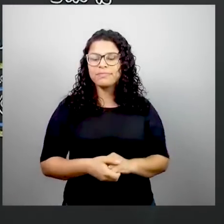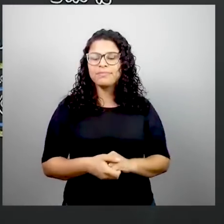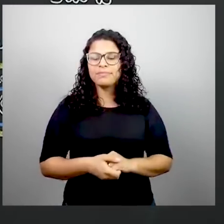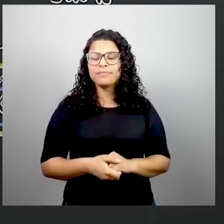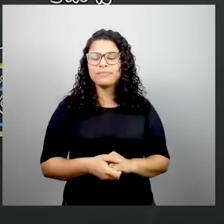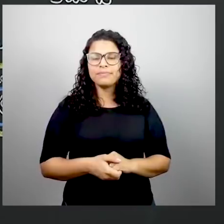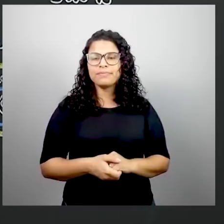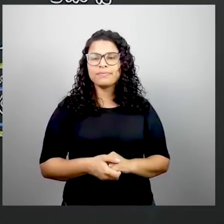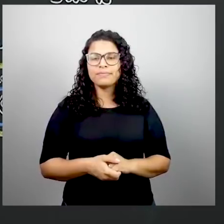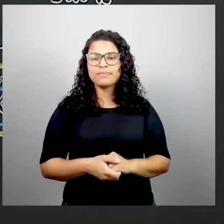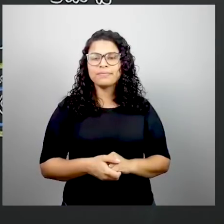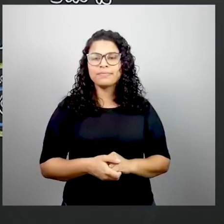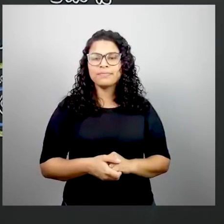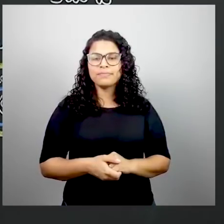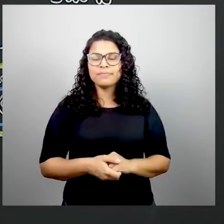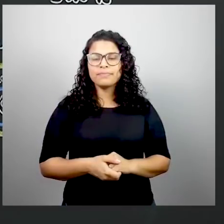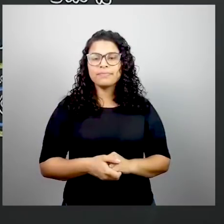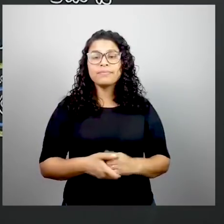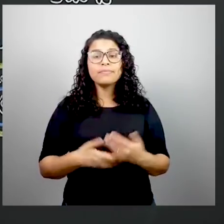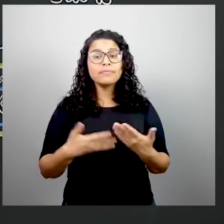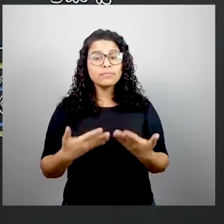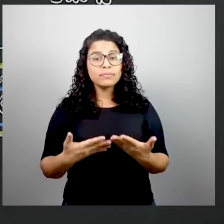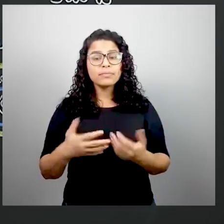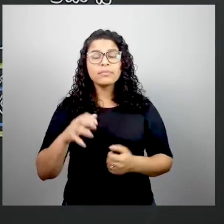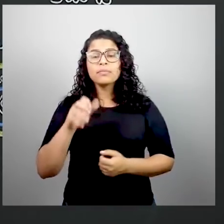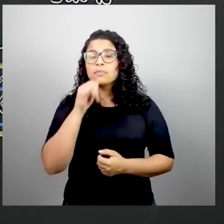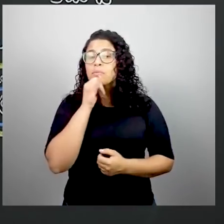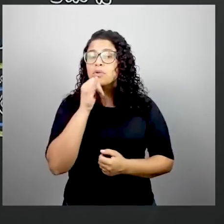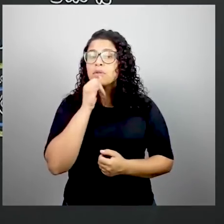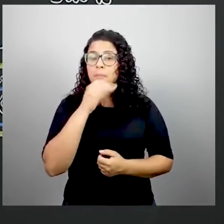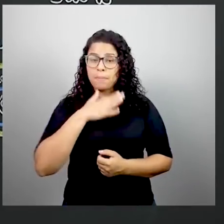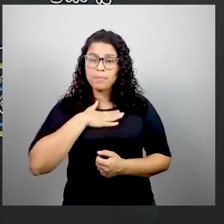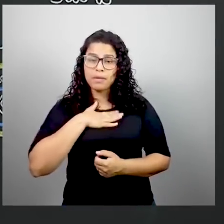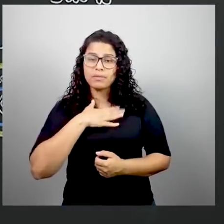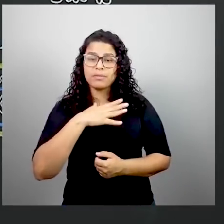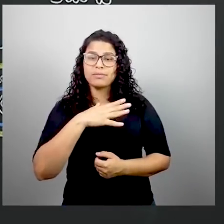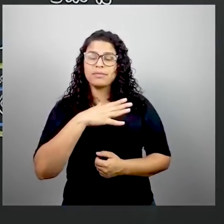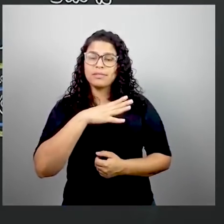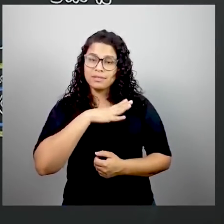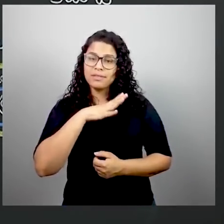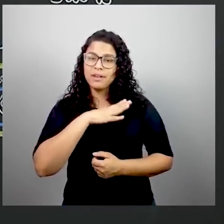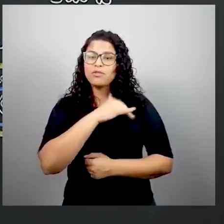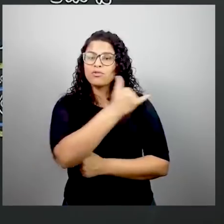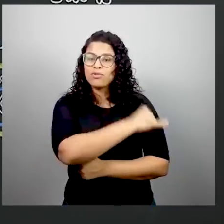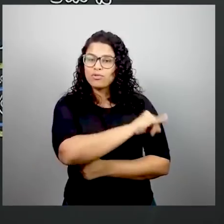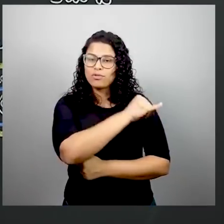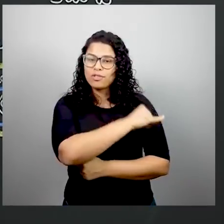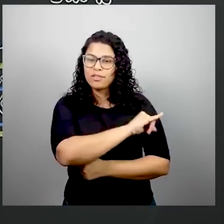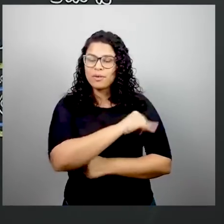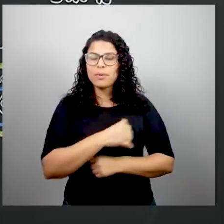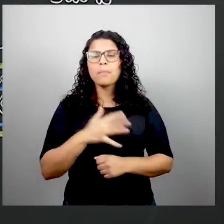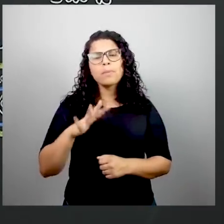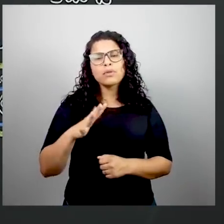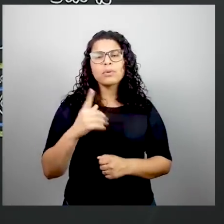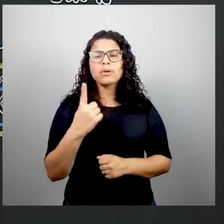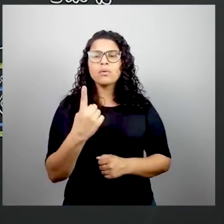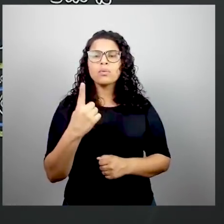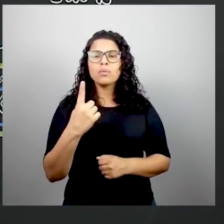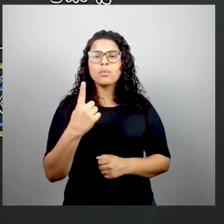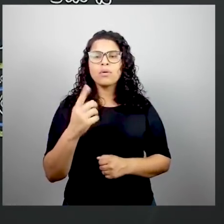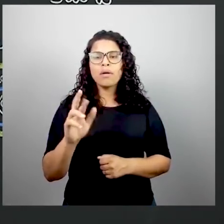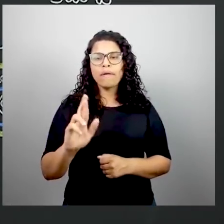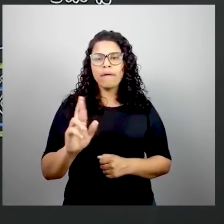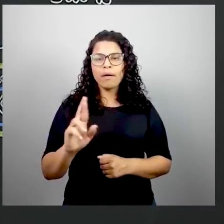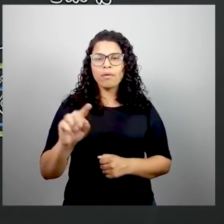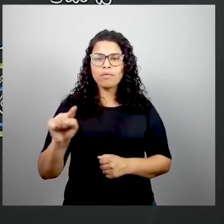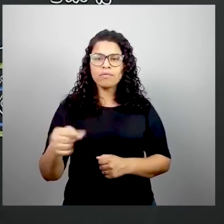cobrar menos. Essa vai ser a jogada. Peguei aqui, então, um exemplo aí mediano da minha cidade, Rio de Janeiro. Uma média